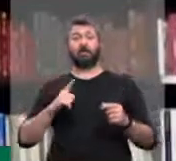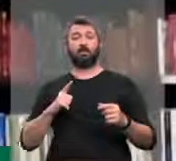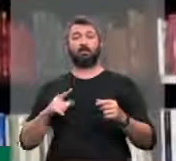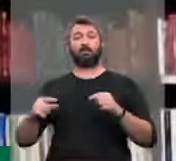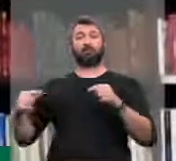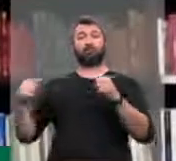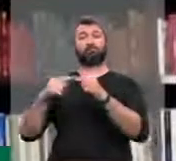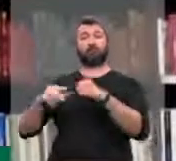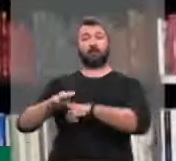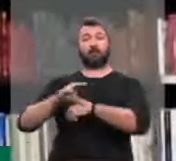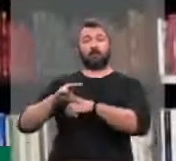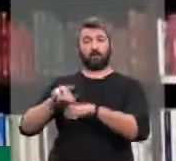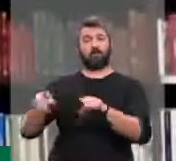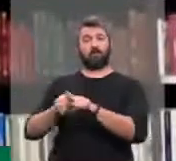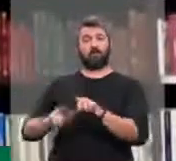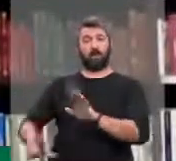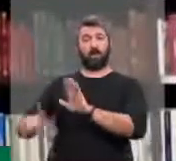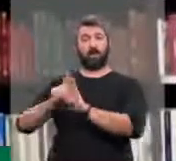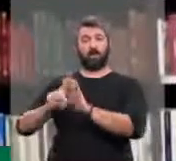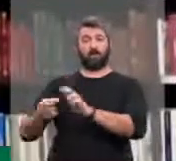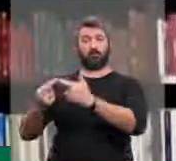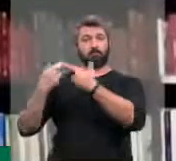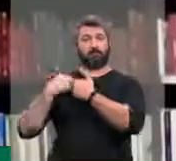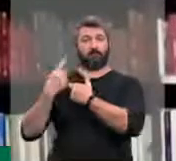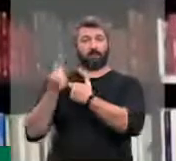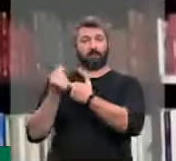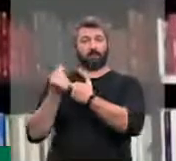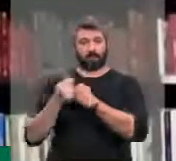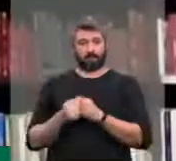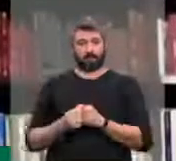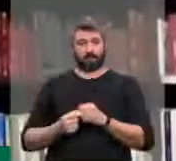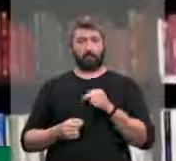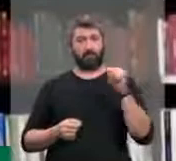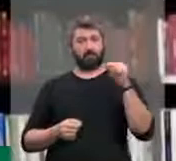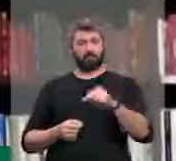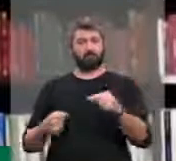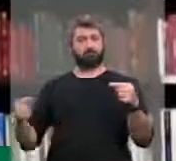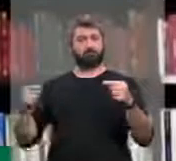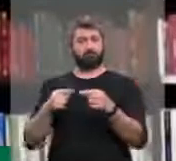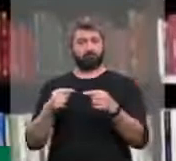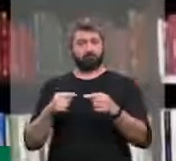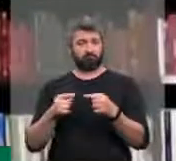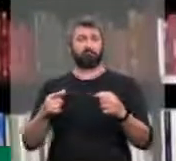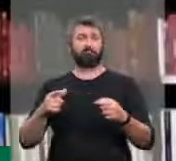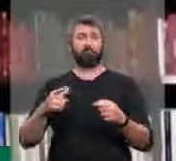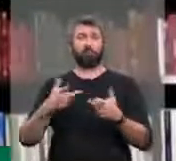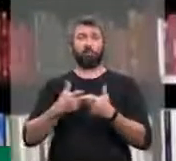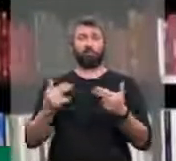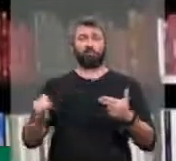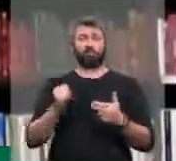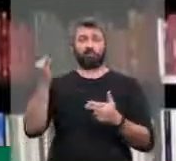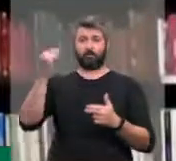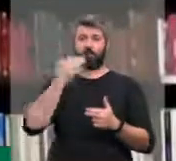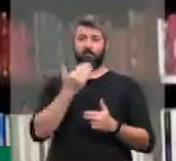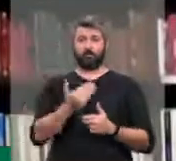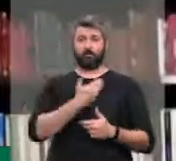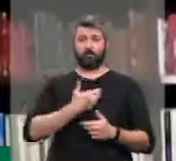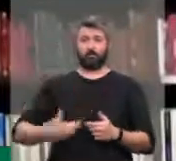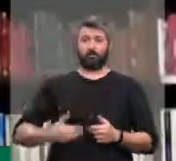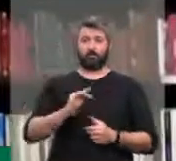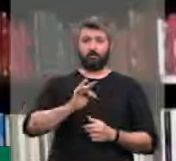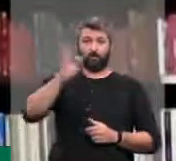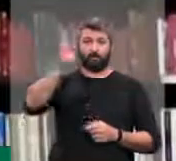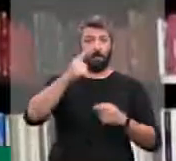Constituição Federal e da Lei de Responsabilidade Fiscal. A matéria contempla medidas oportunas que são do interesse da União